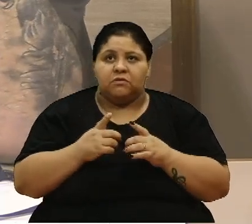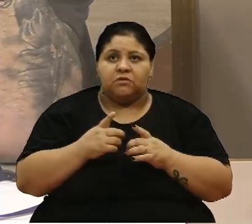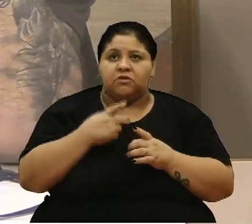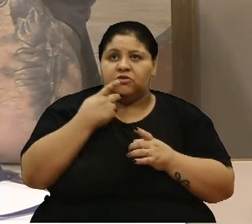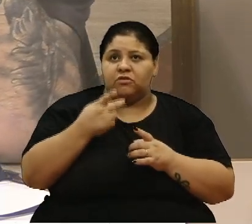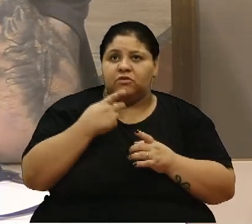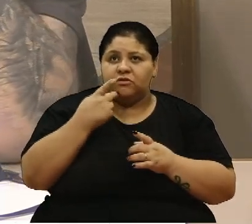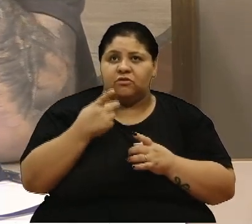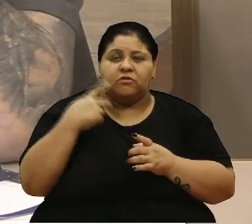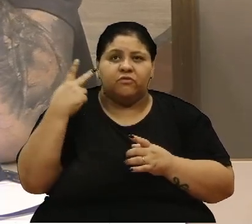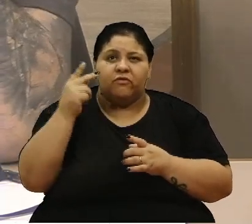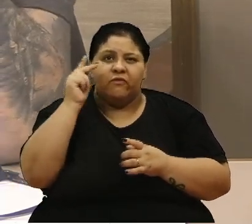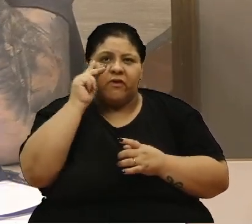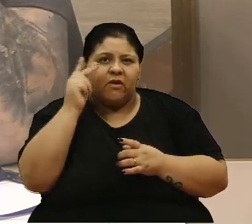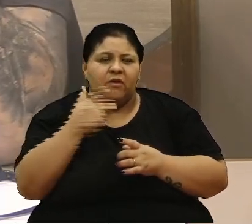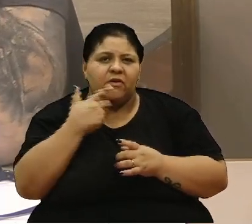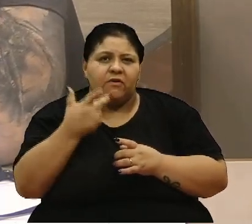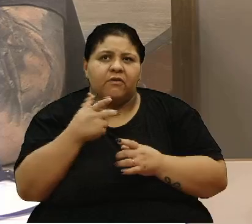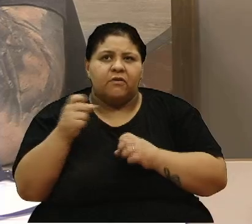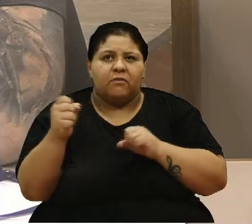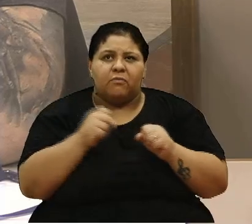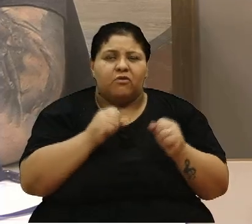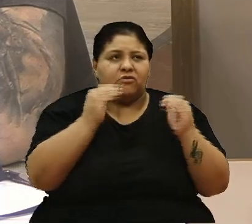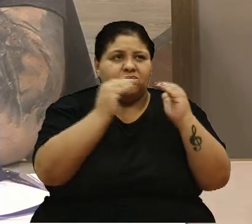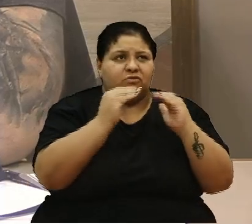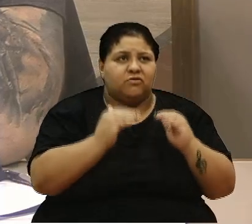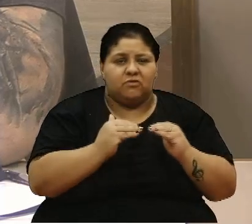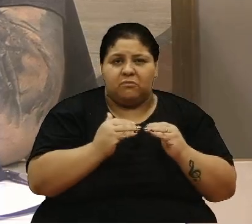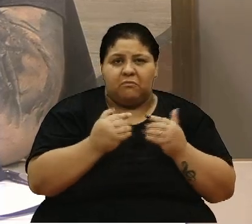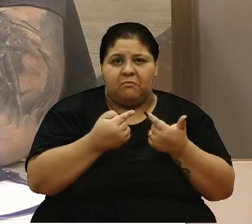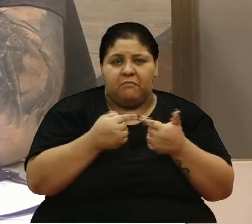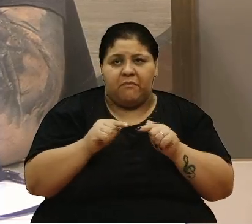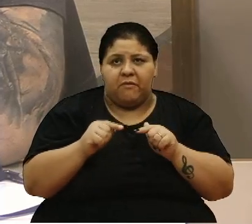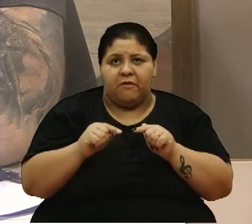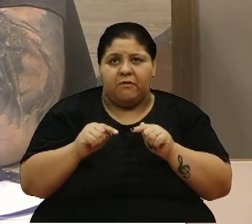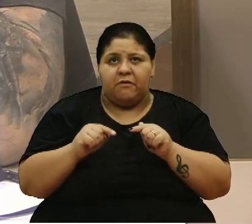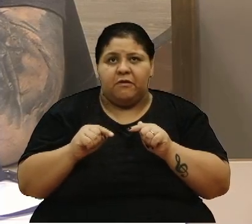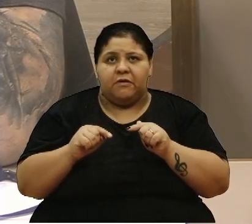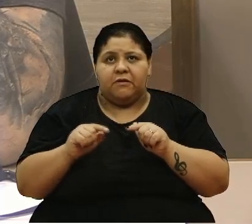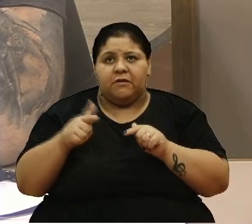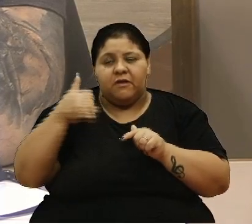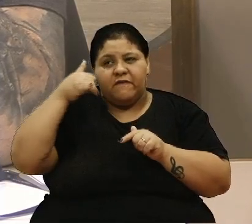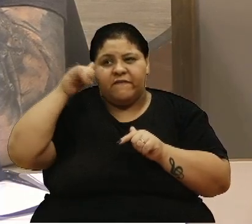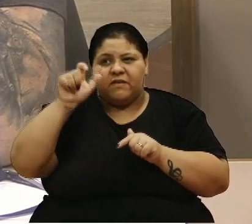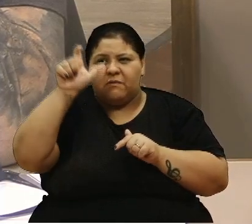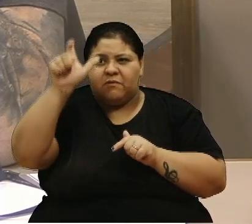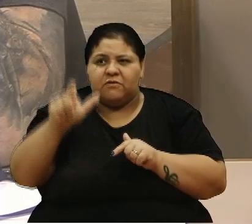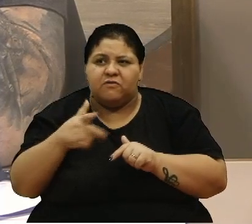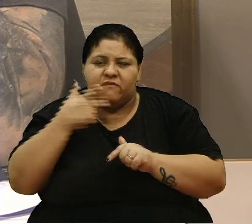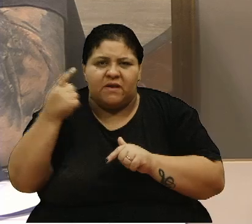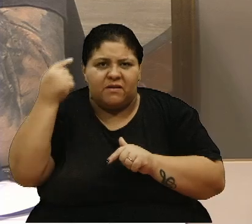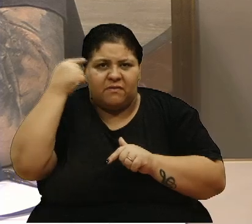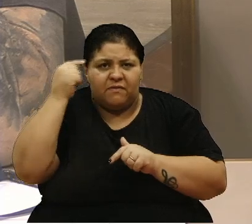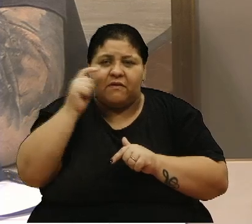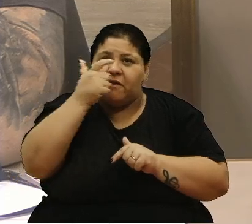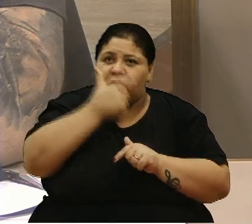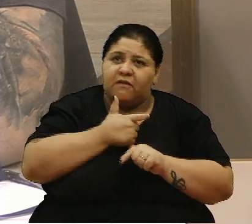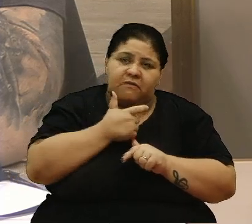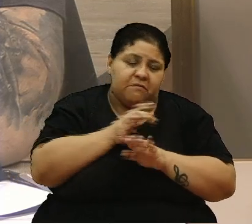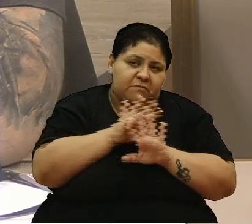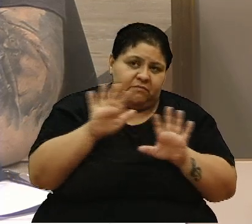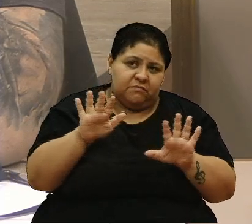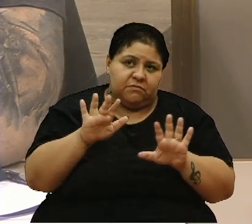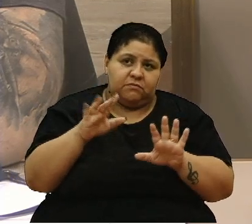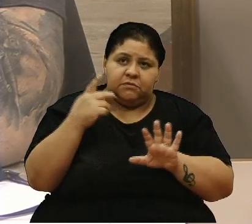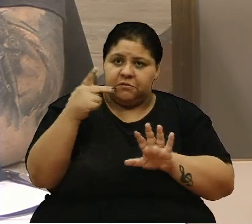coisa que o vereador Libar sempre fala, posso não concordar, mas nunca vou impedir que alguém fale o que pensa, deixe de falar. E eu acho, enfim, o